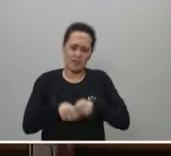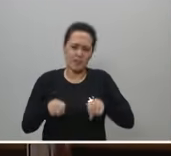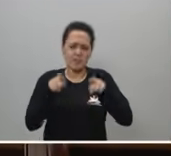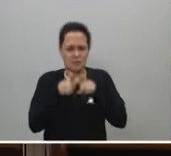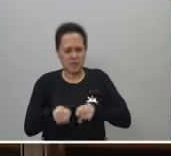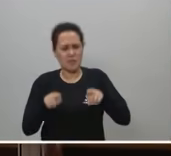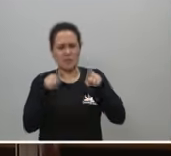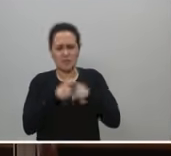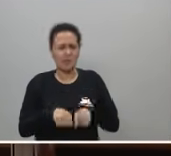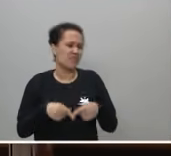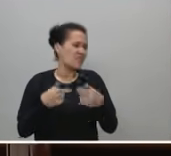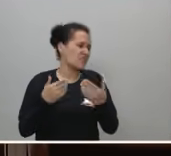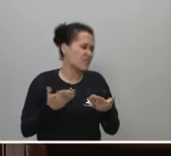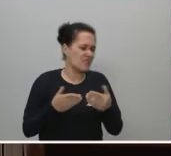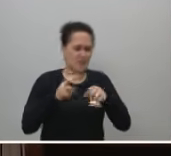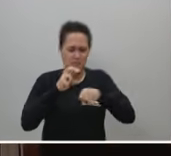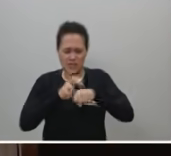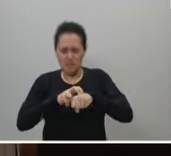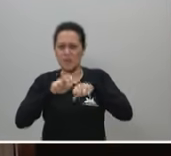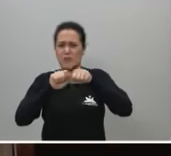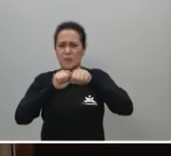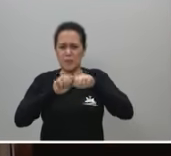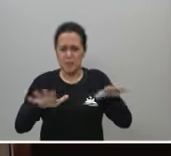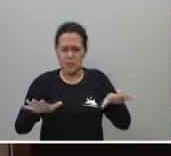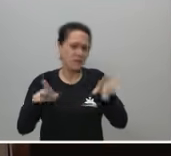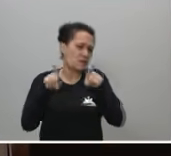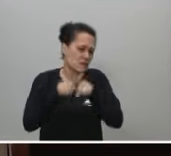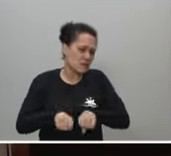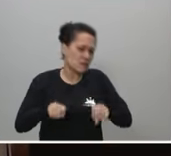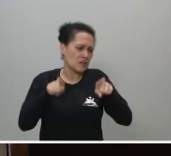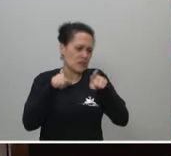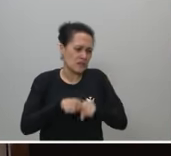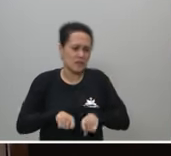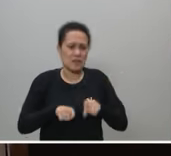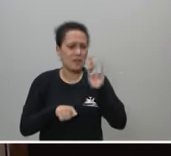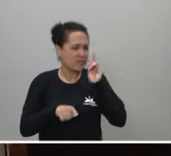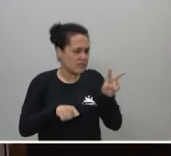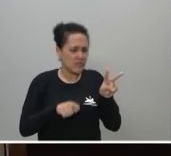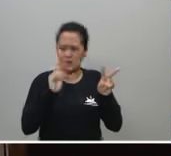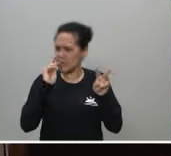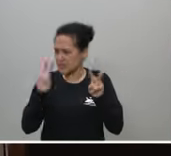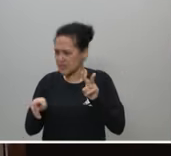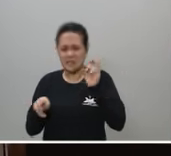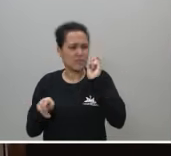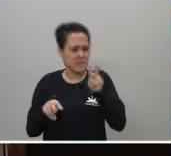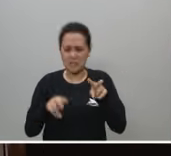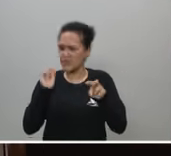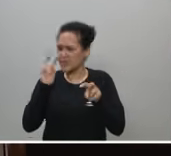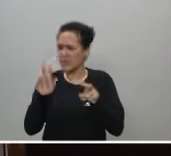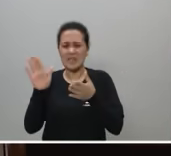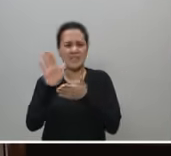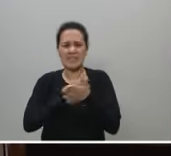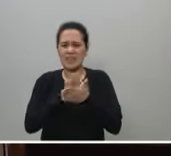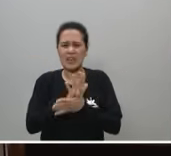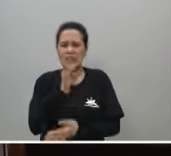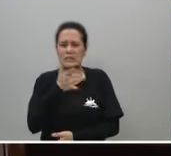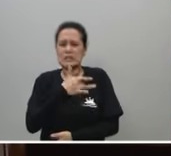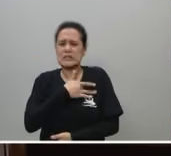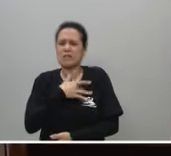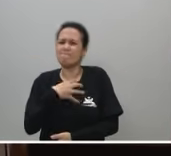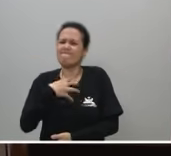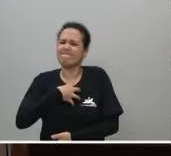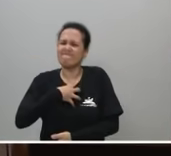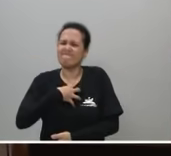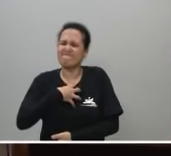Deus, eu estou na pandemia, eu estou patinando, eu estou vendo tantas coisas acontecer, nada me toca, meu Deus, eu estou